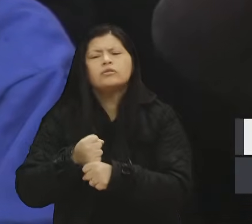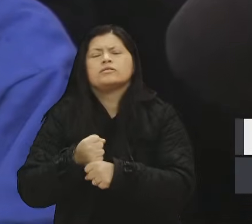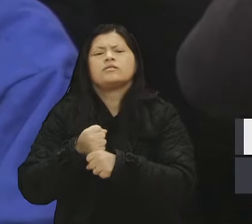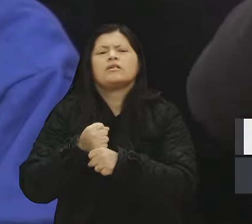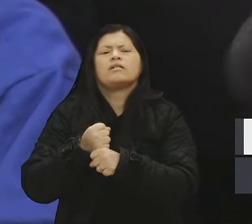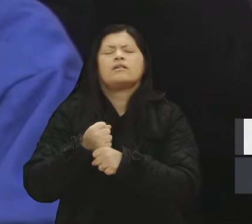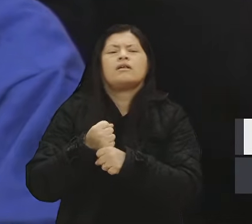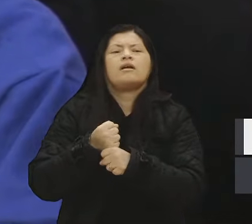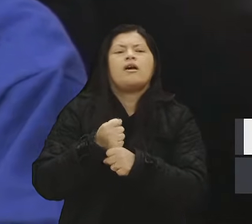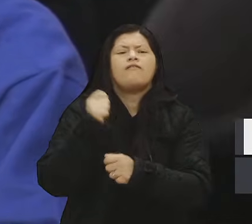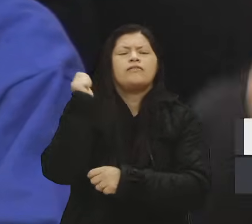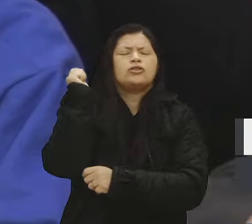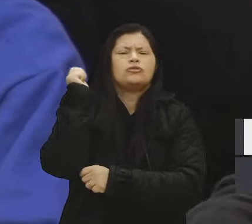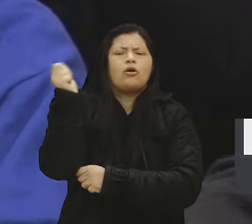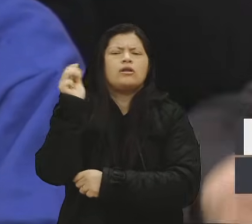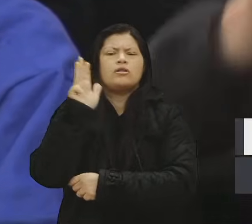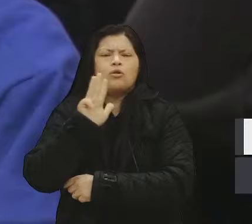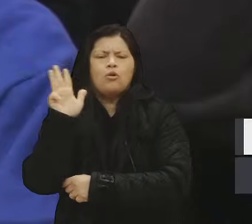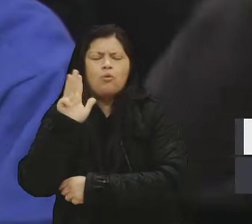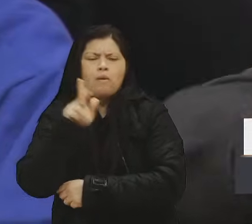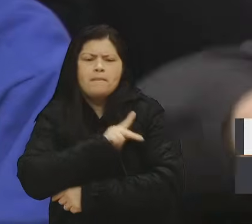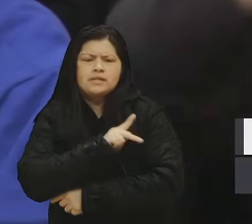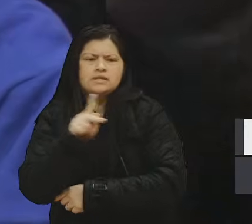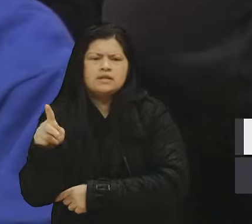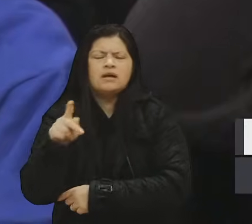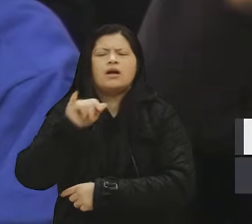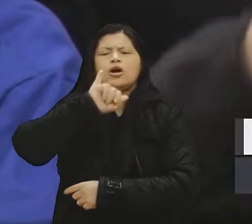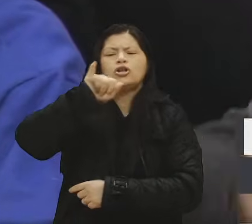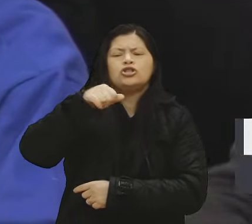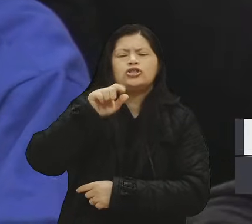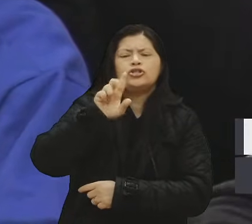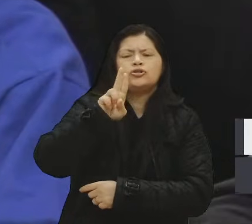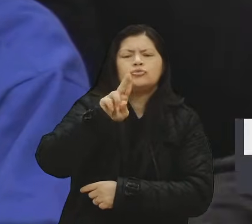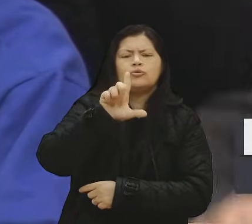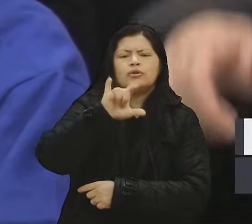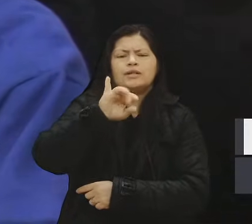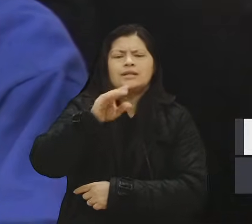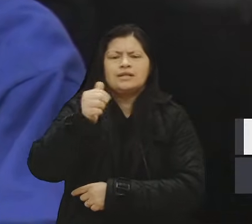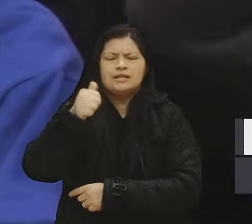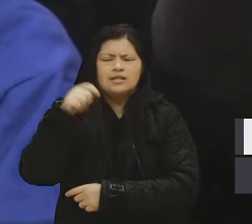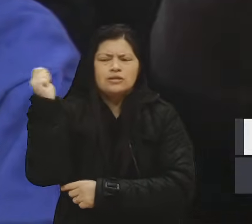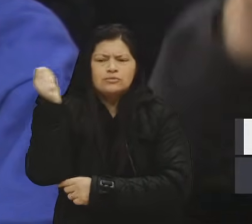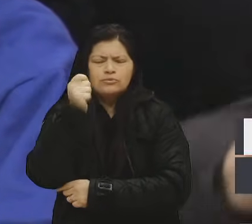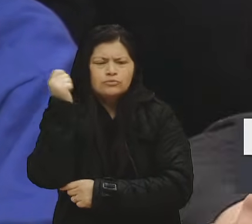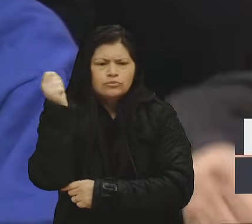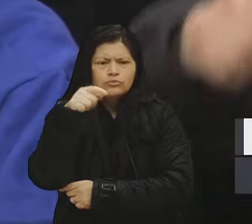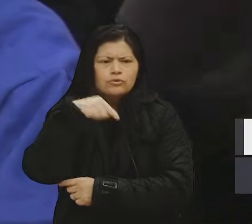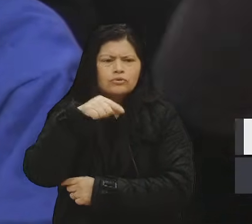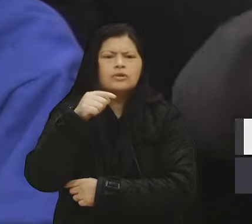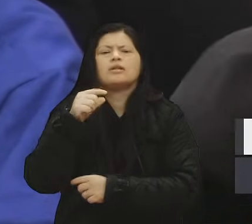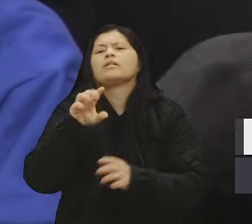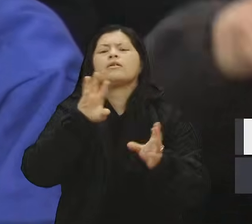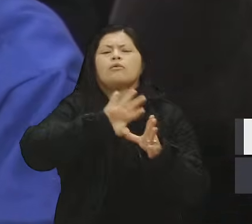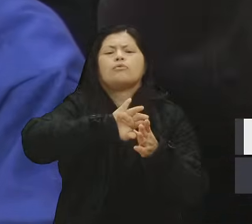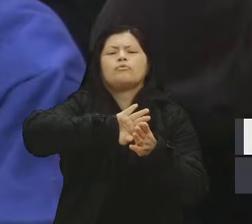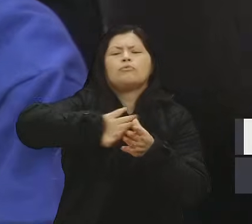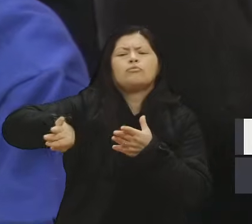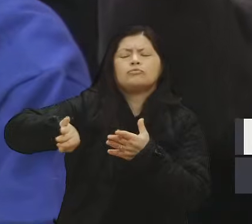presidente, como lembrou também o Guilherme, de Juliana e Edgar no Rio Grande do Sul, para tirar essa corja